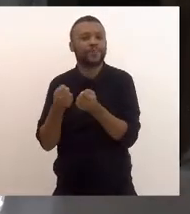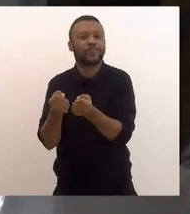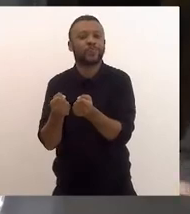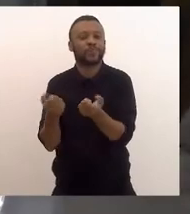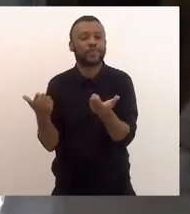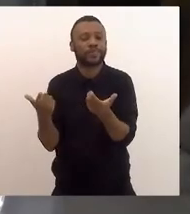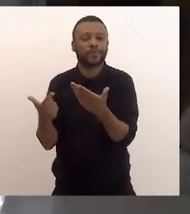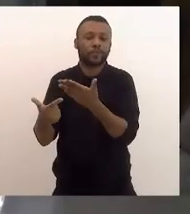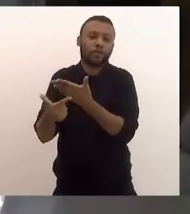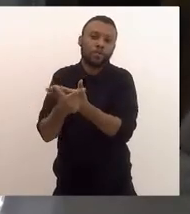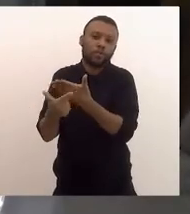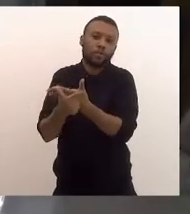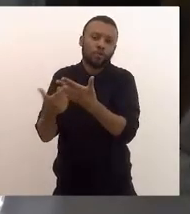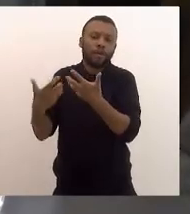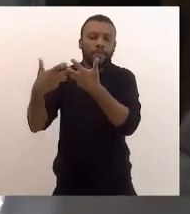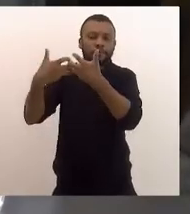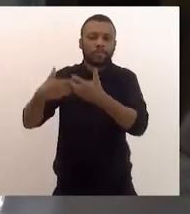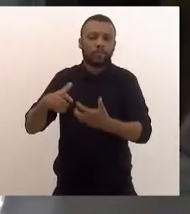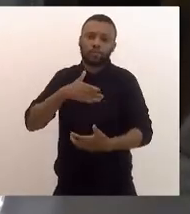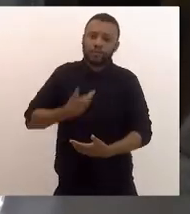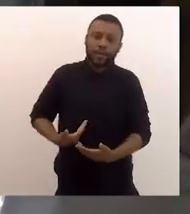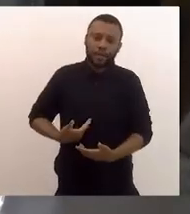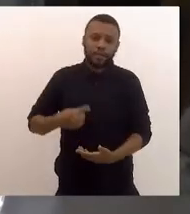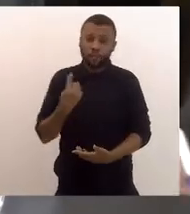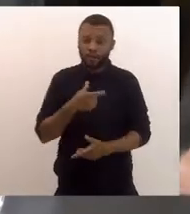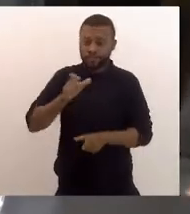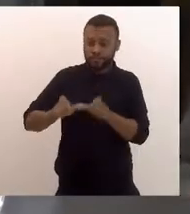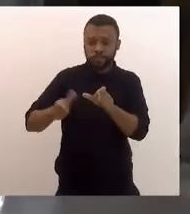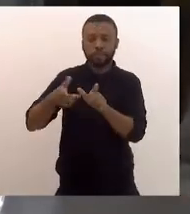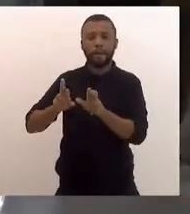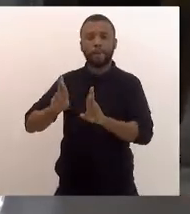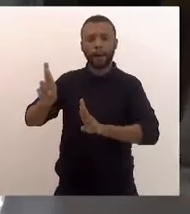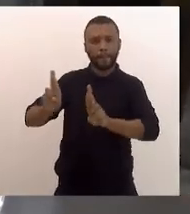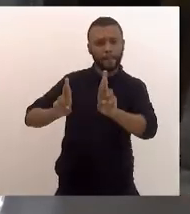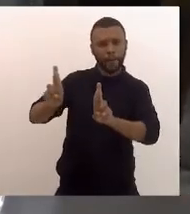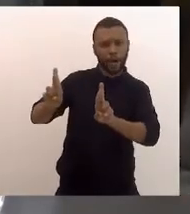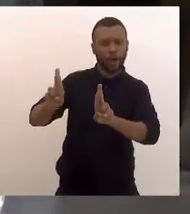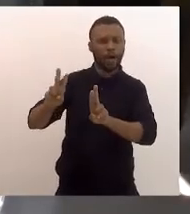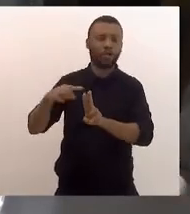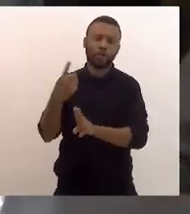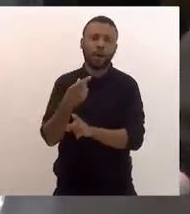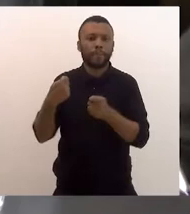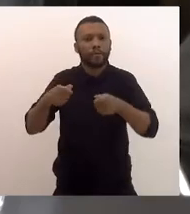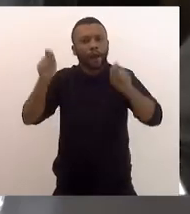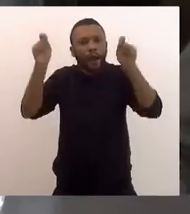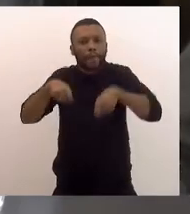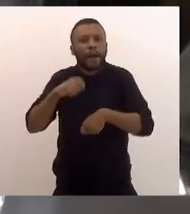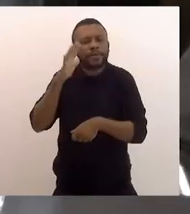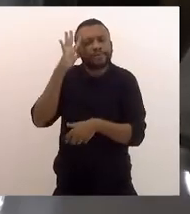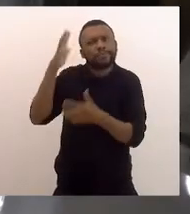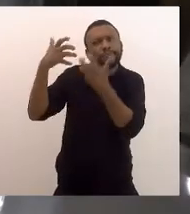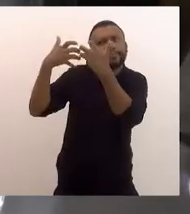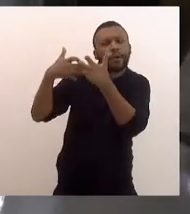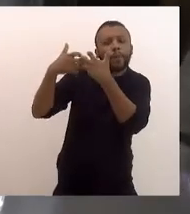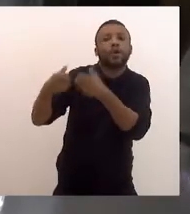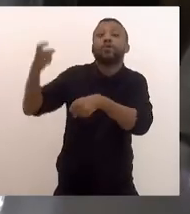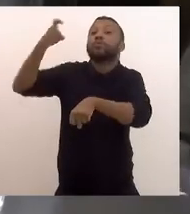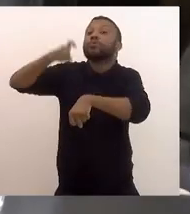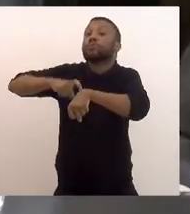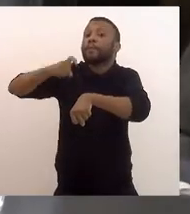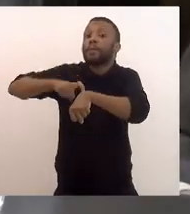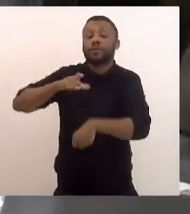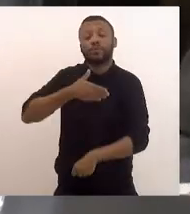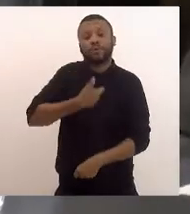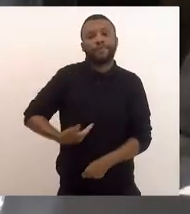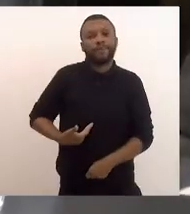desse estado nós enquanto o estado enquanto poder público também temos que ser capaz de refletir quando o estado erra quando